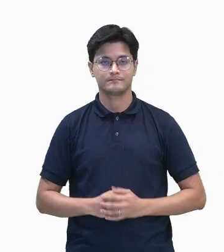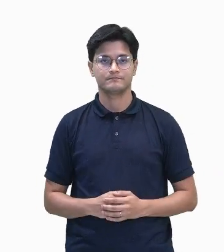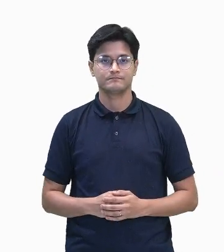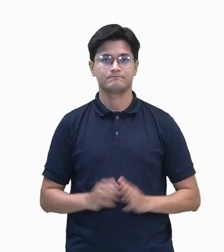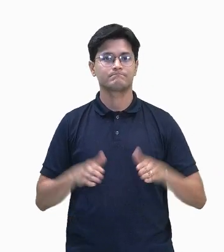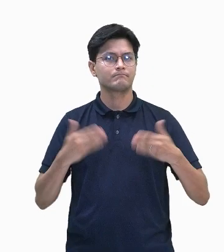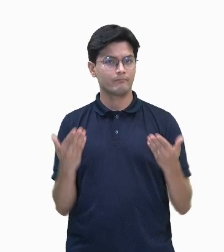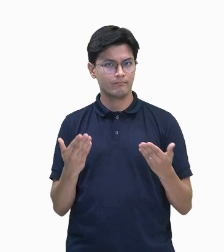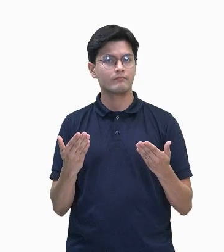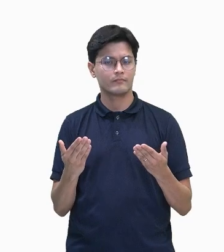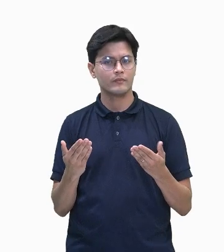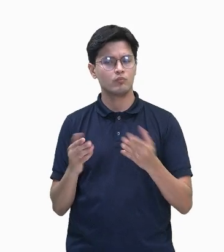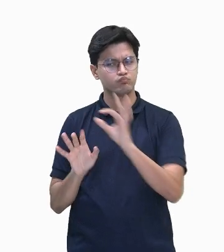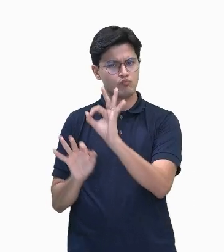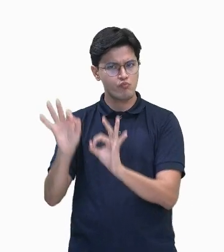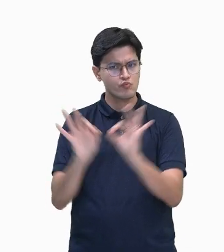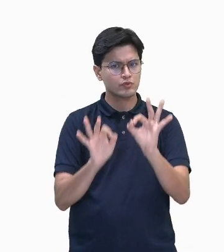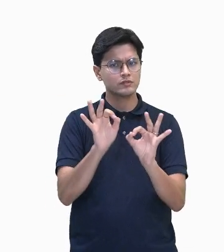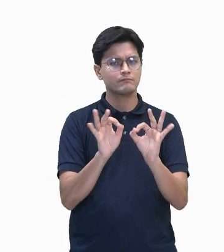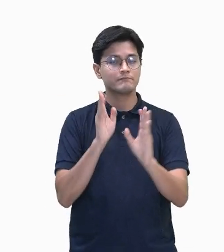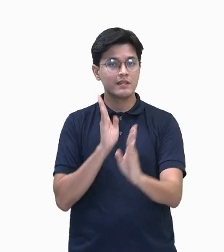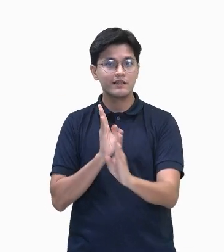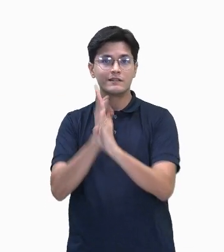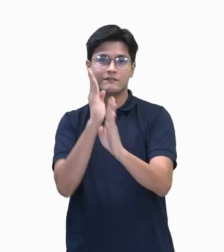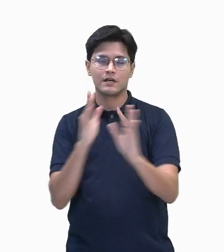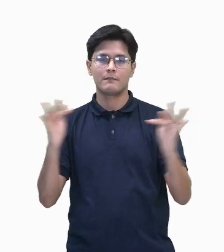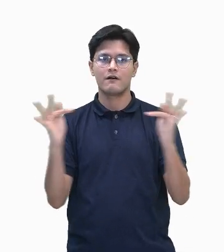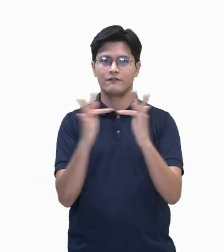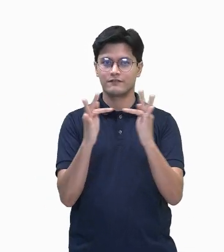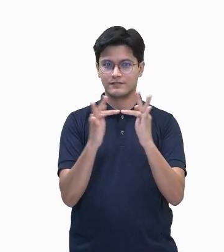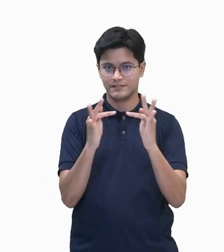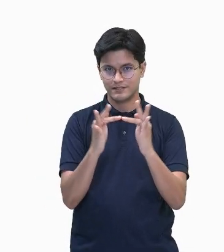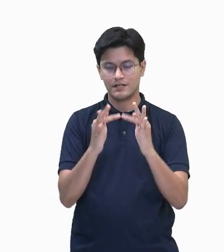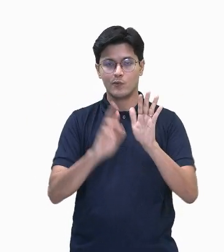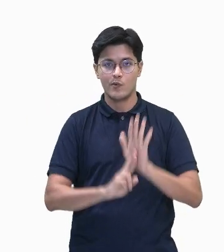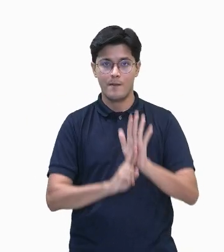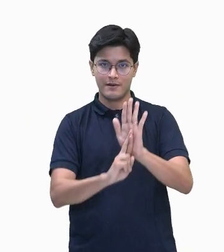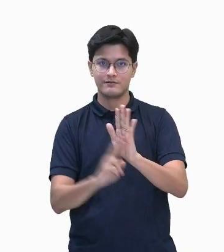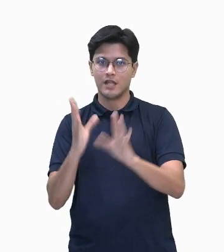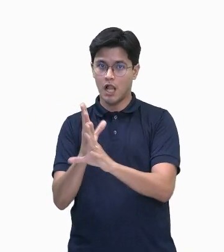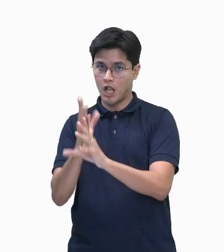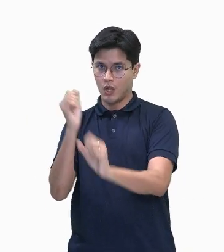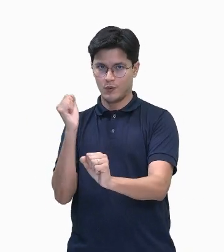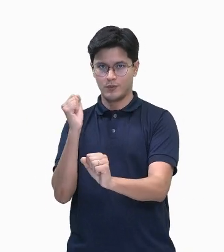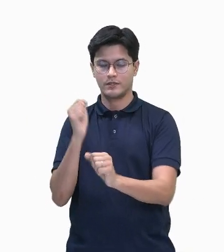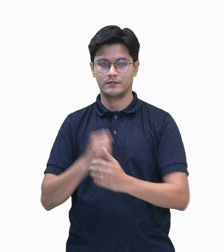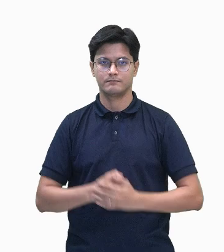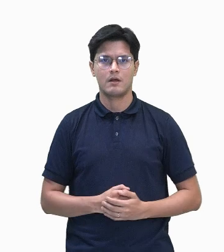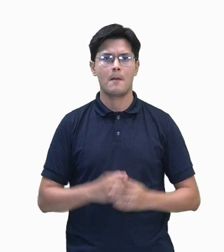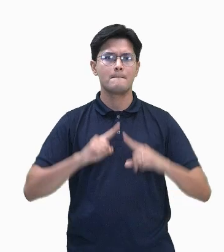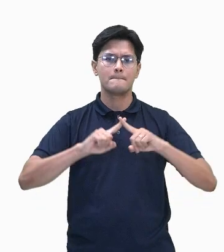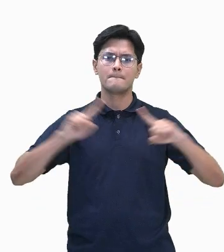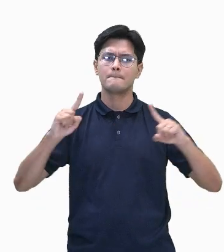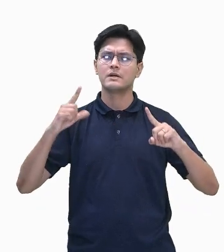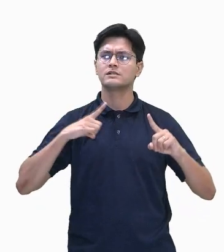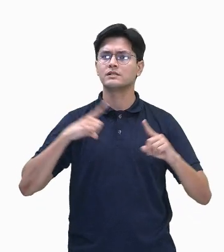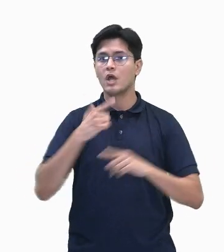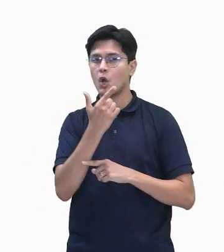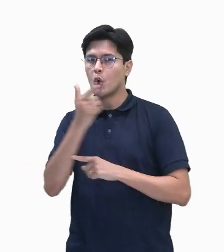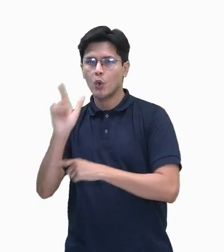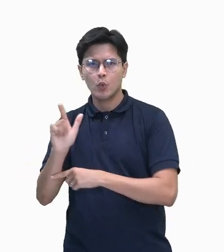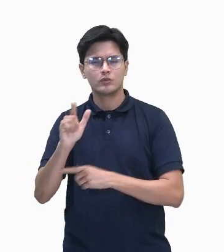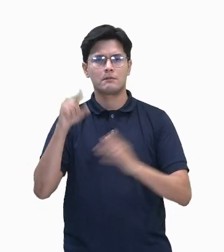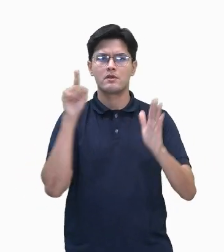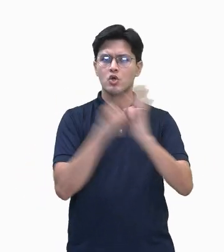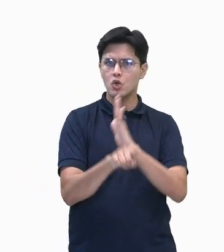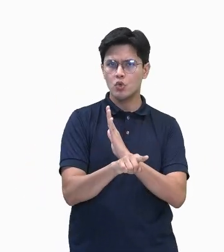criamos a função, identificamos a função que representa o lucro pela venda dos produtos. Mas tinha uma pergunta ainda na letra B. Olha só o que ele pede na